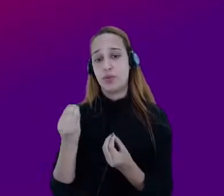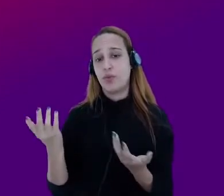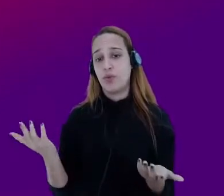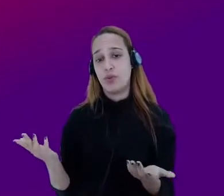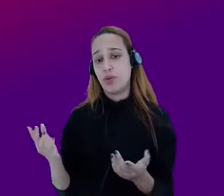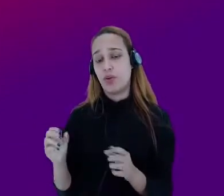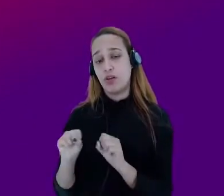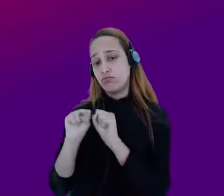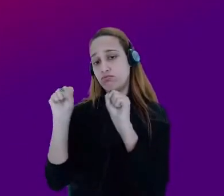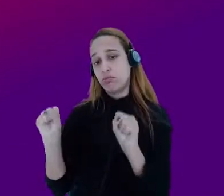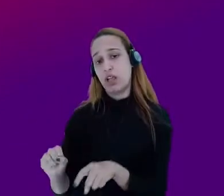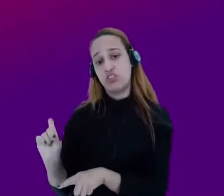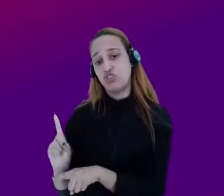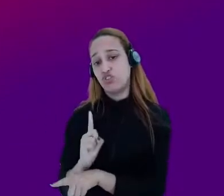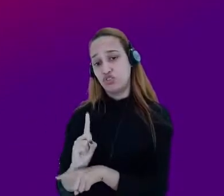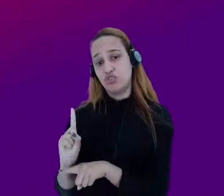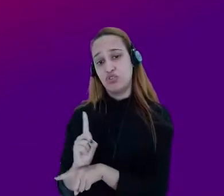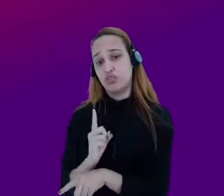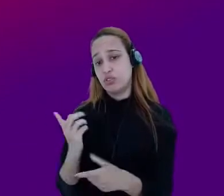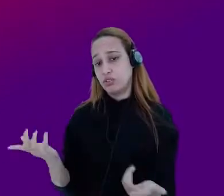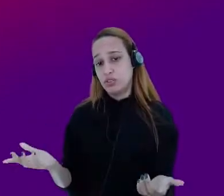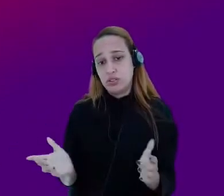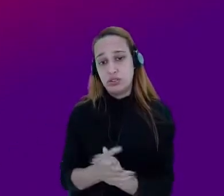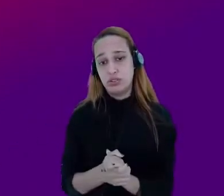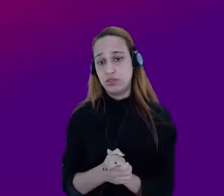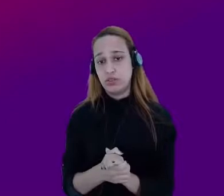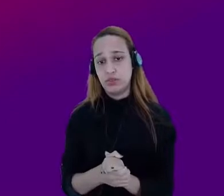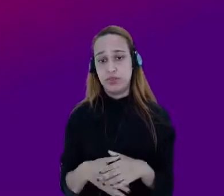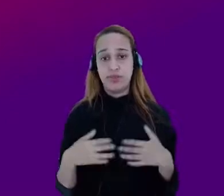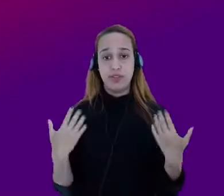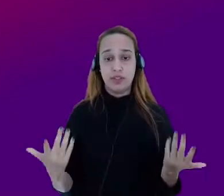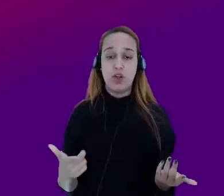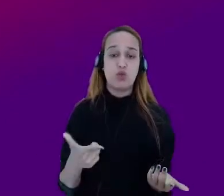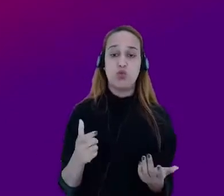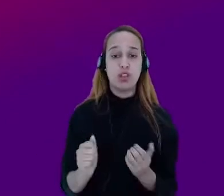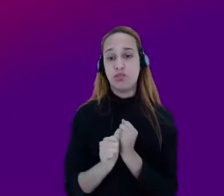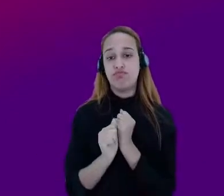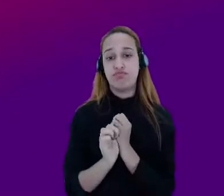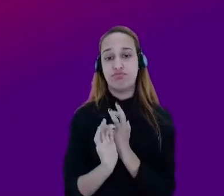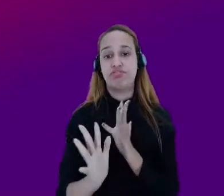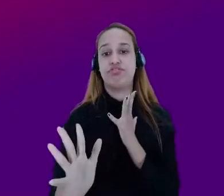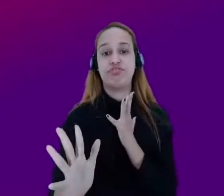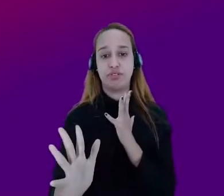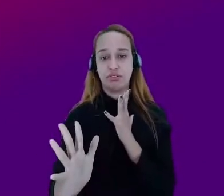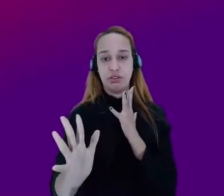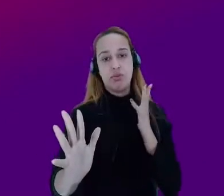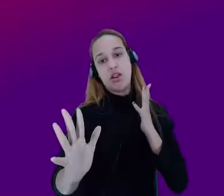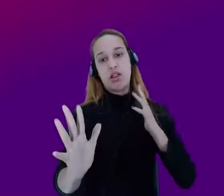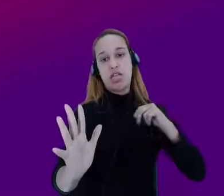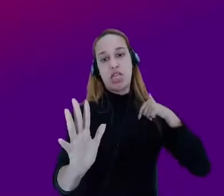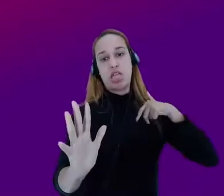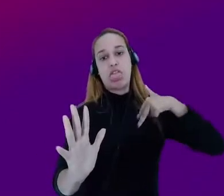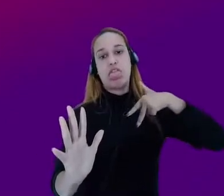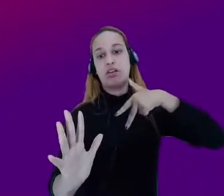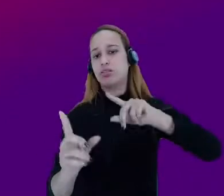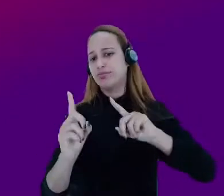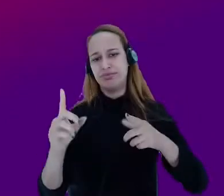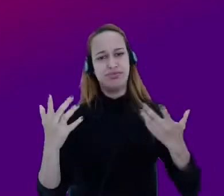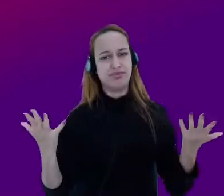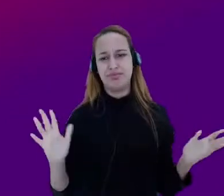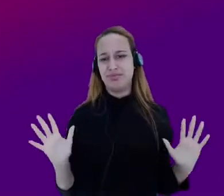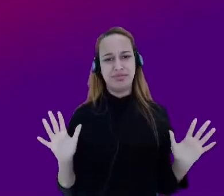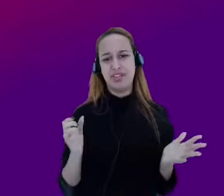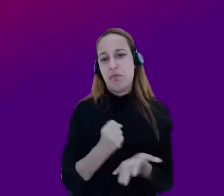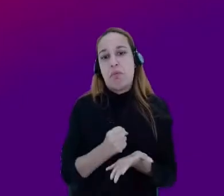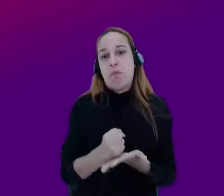plataforma digital. Ou seja, não tem mais fila ali no jurídico para fazer carimbo. Então, tem muitas coisas